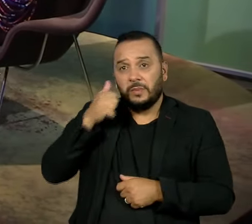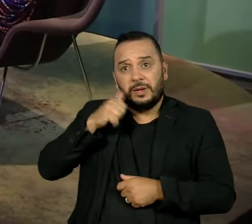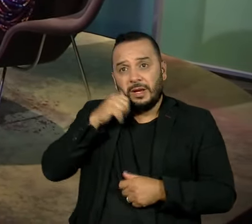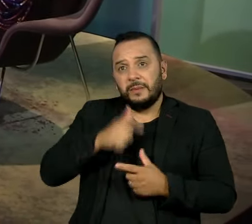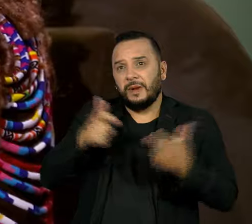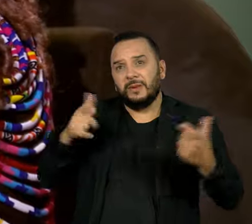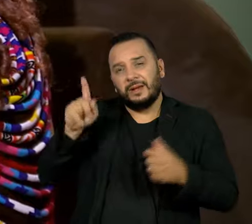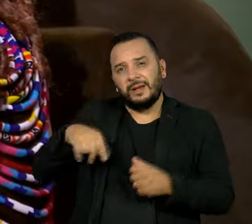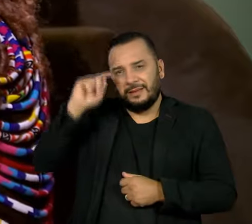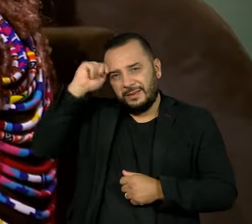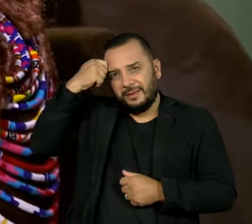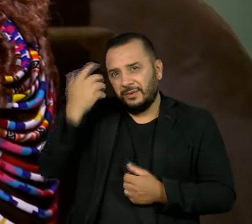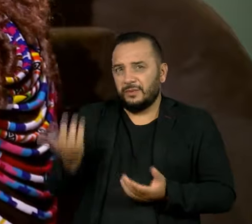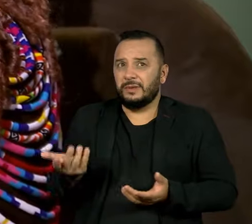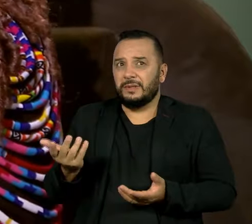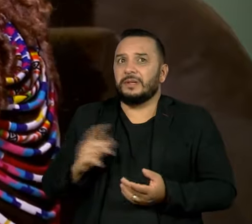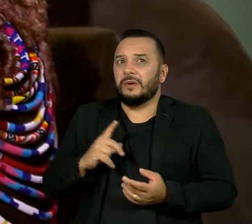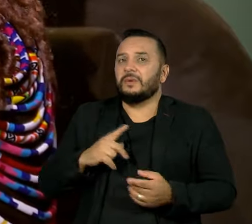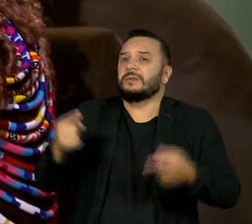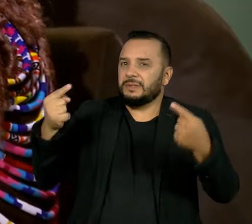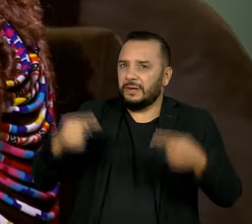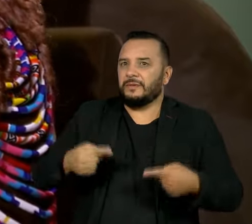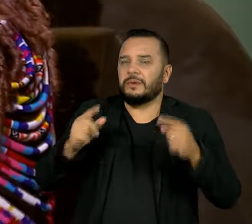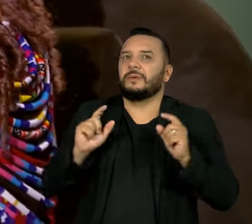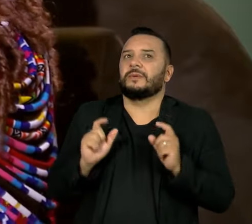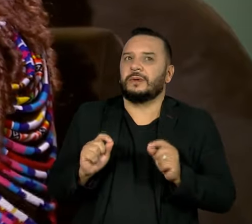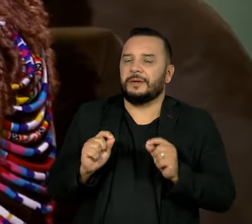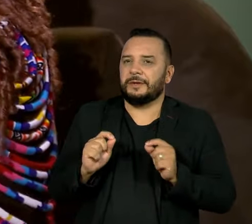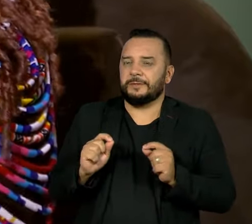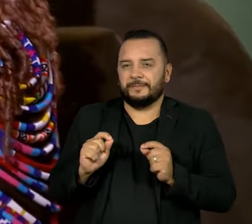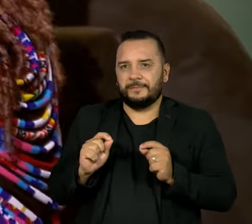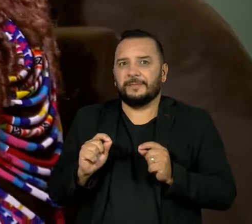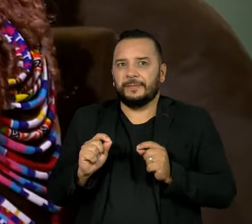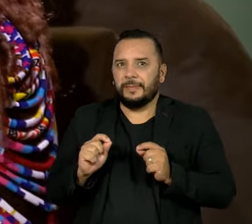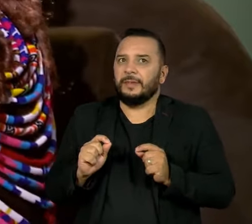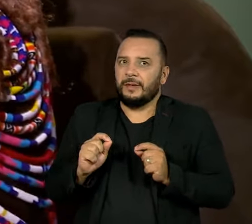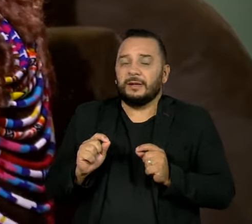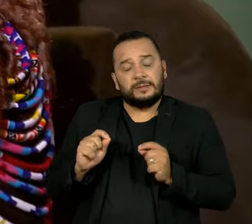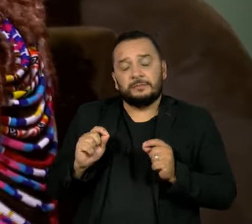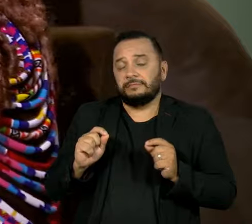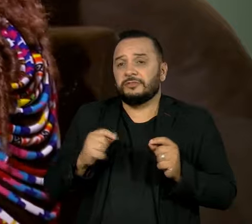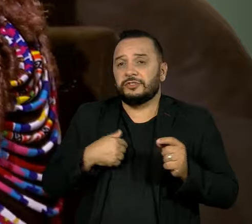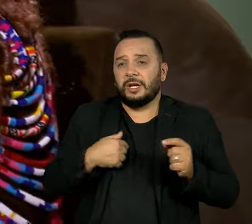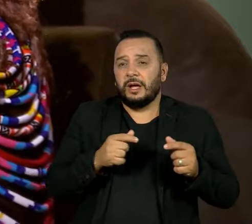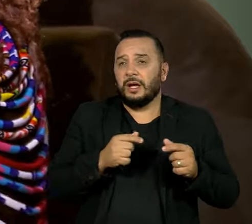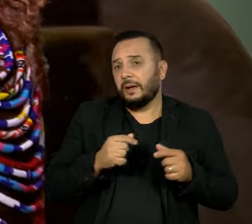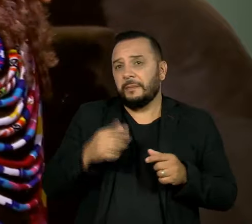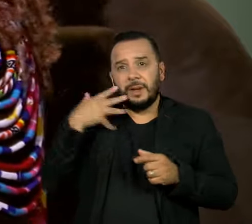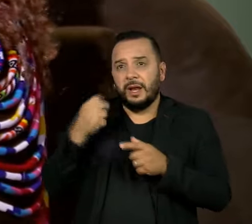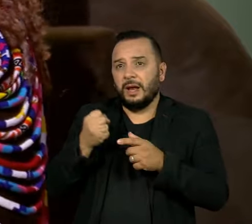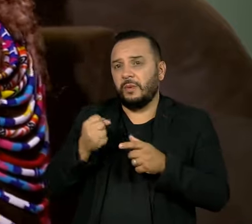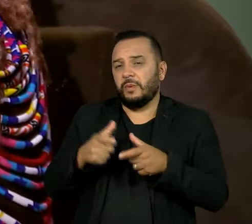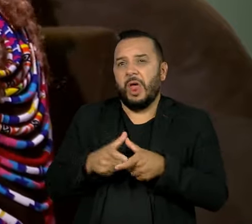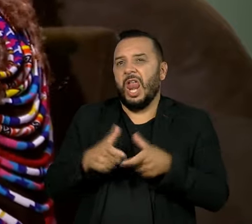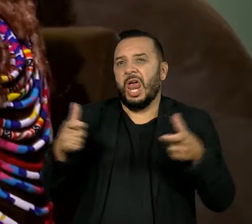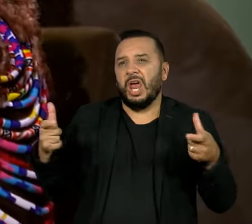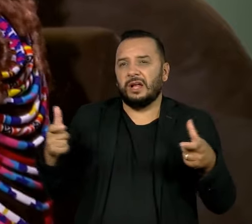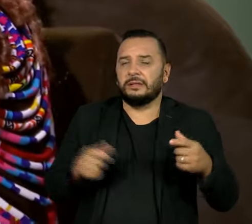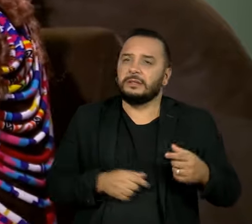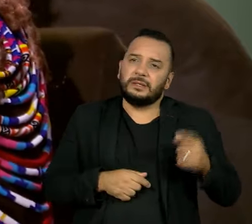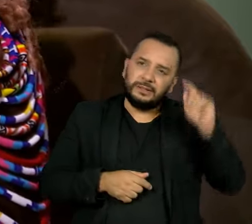negras. Então, a questão, o desafio aí está realmente no grande desequilíbrio, no grande desnível. Então, com certeza,